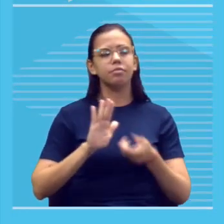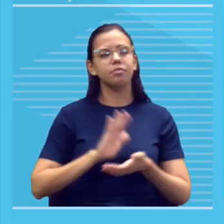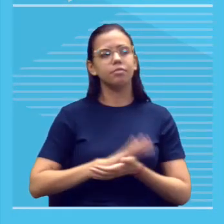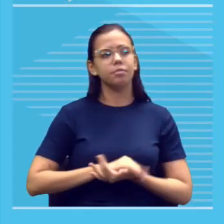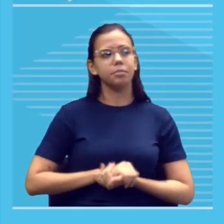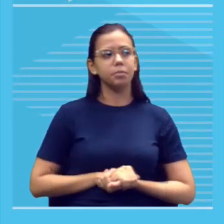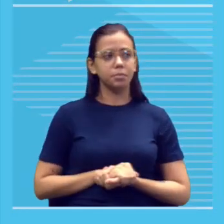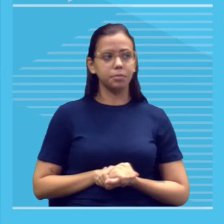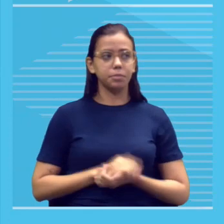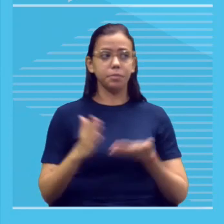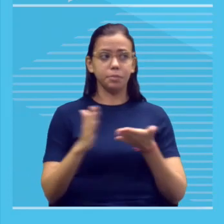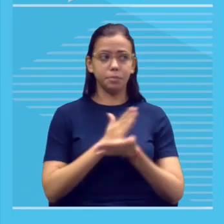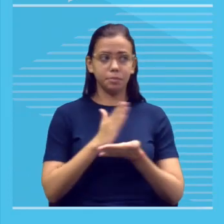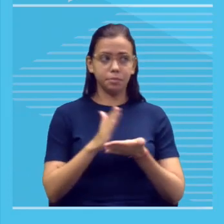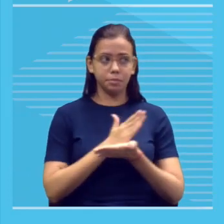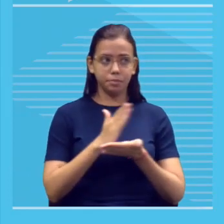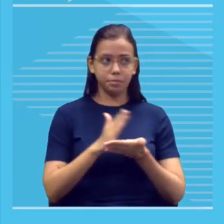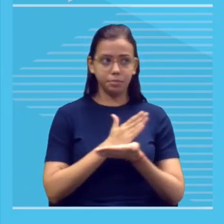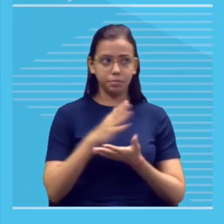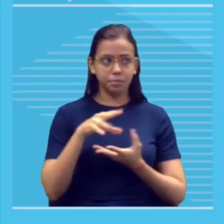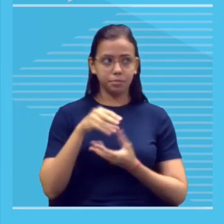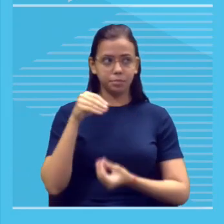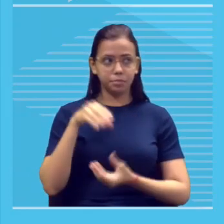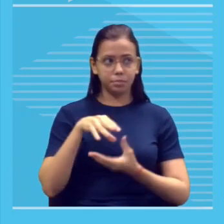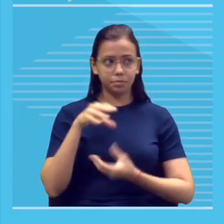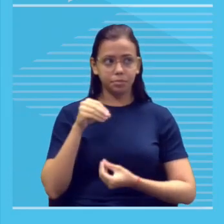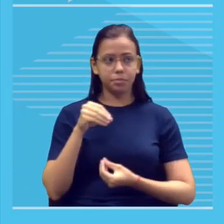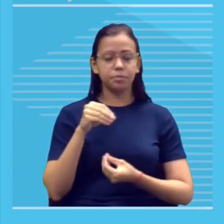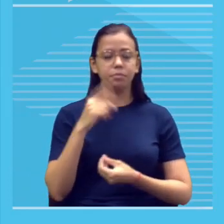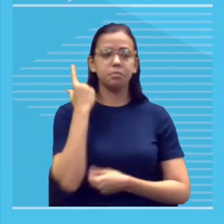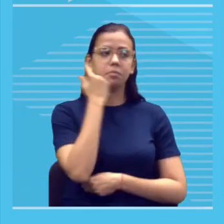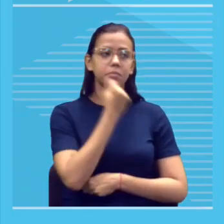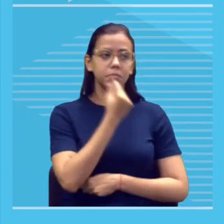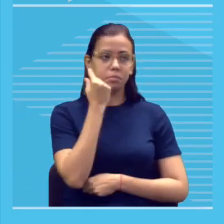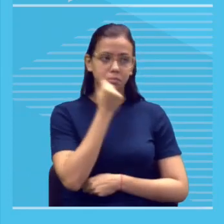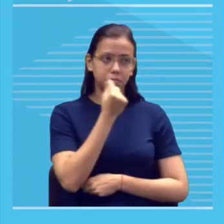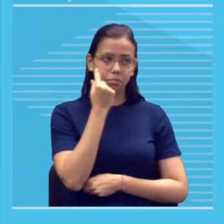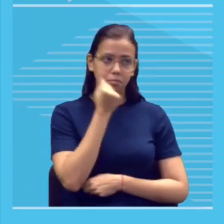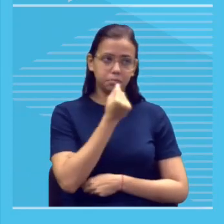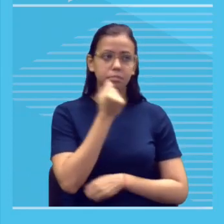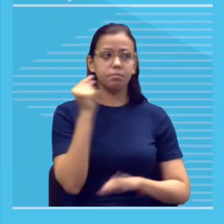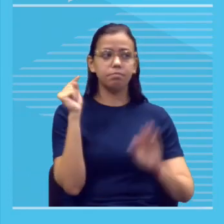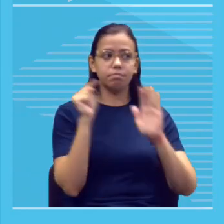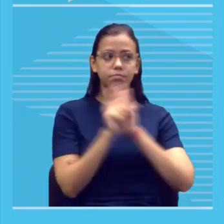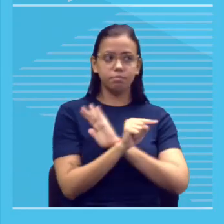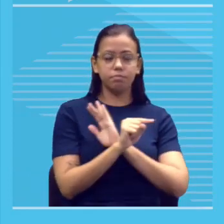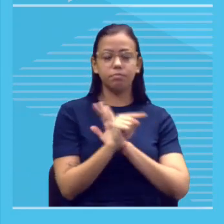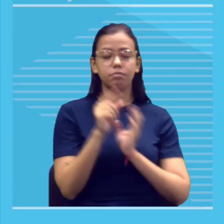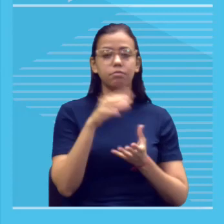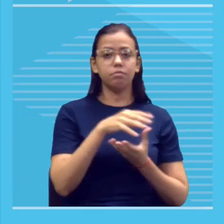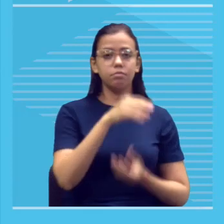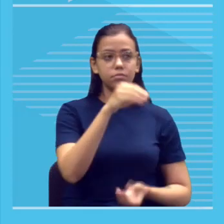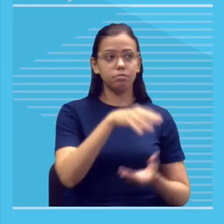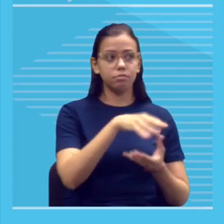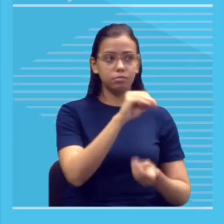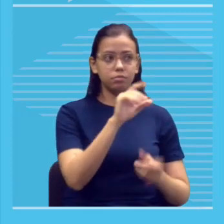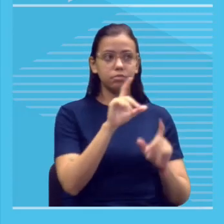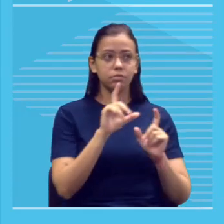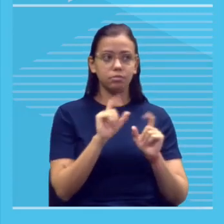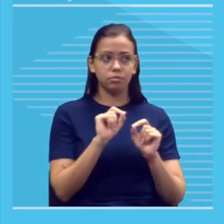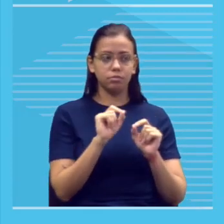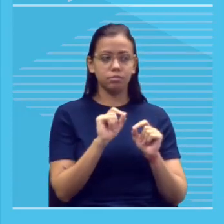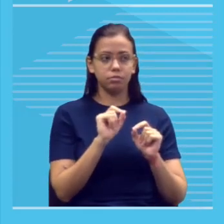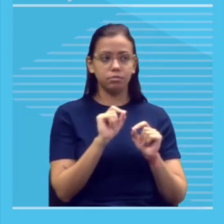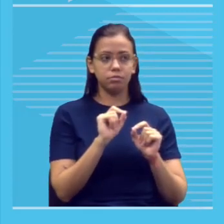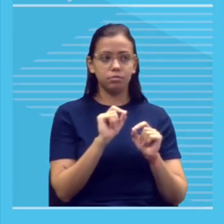no Livro dos Espíritos Allan Kardec ele perguntou para os espíritos Essa foi